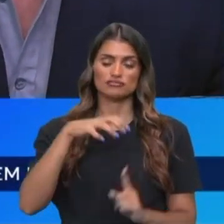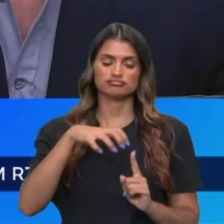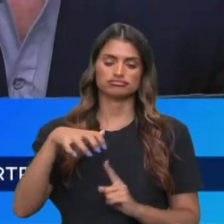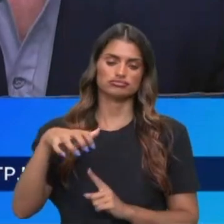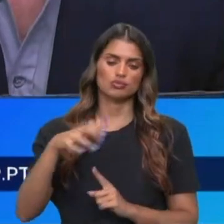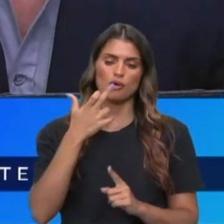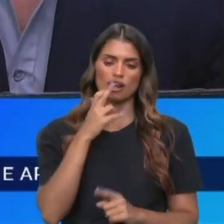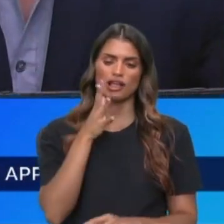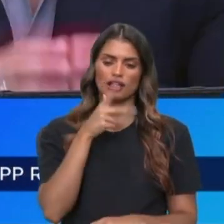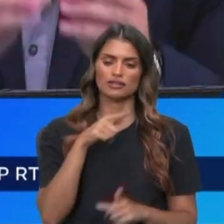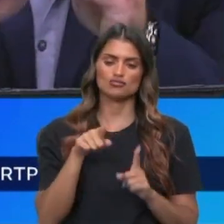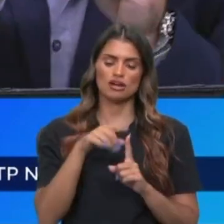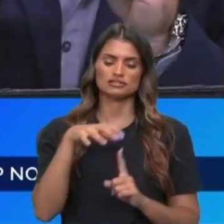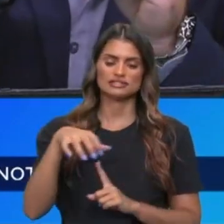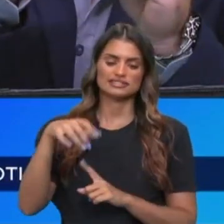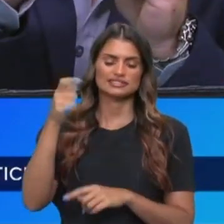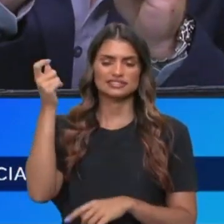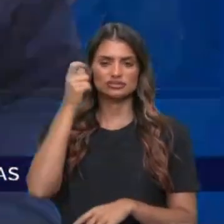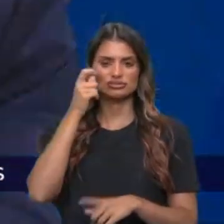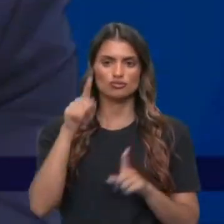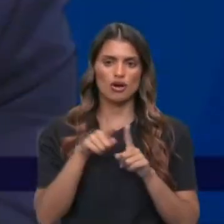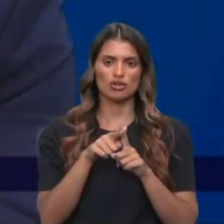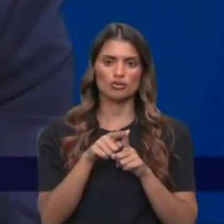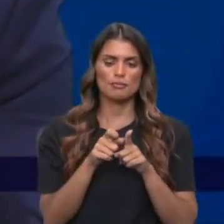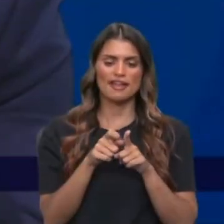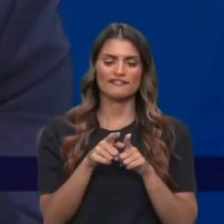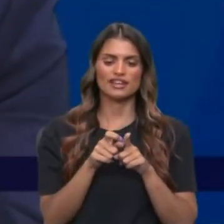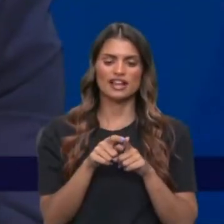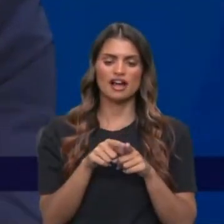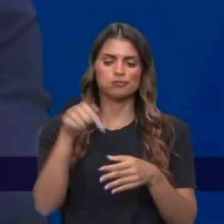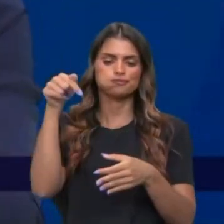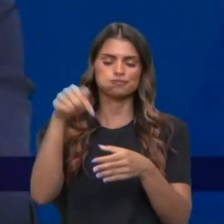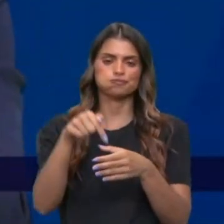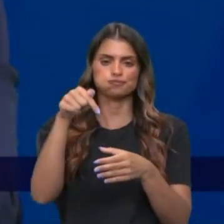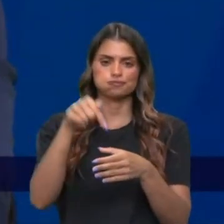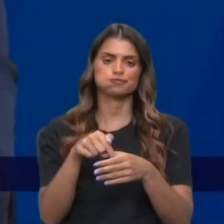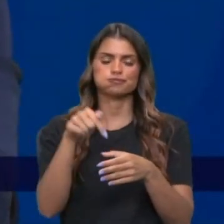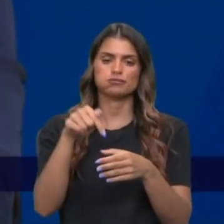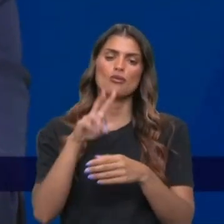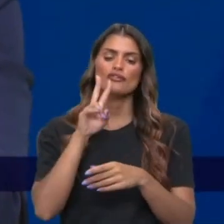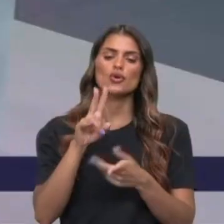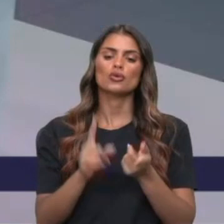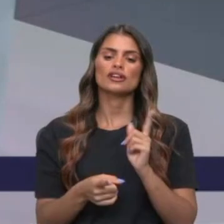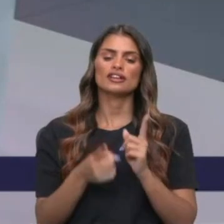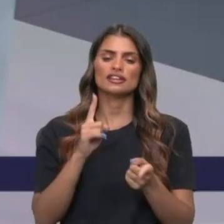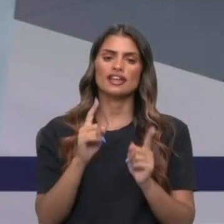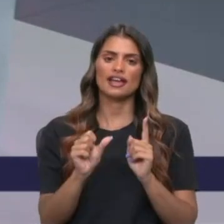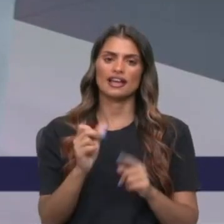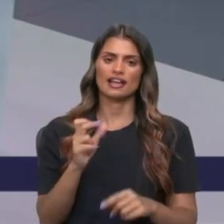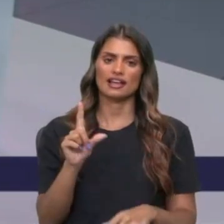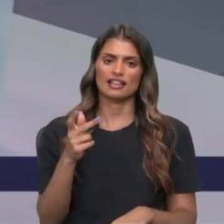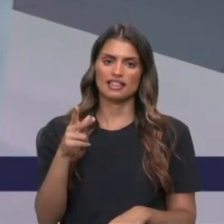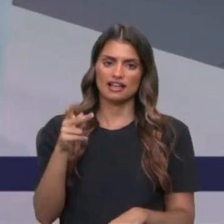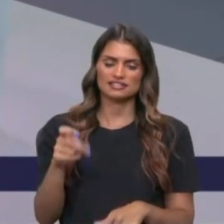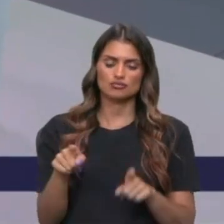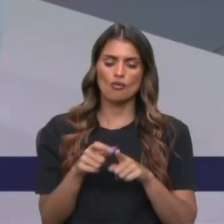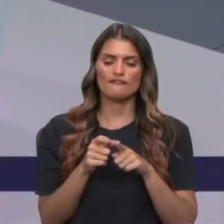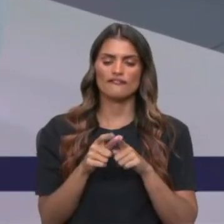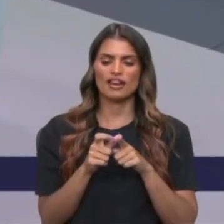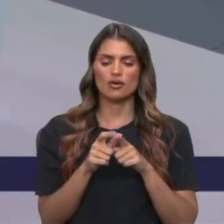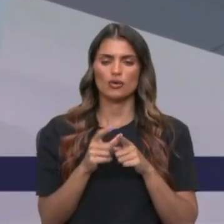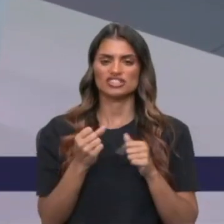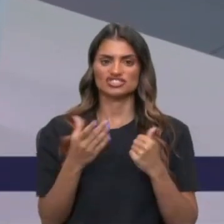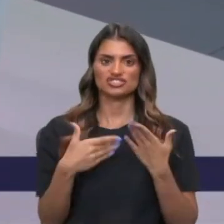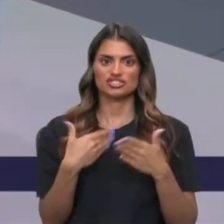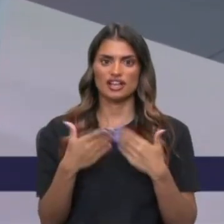falar, um balão de São João, com uma ervilha lá dentro. A ervilha é como se fosse a galáxia. O que eles viram foi aquela galáxia, aquela ervilha, com a sua energia